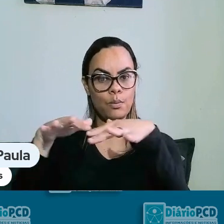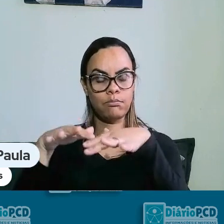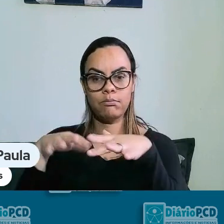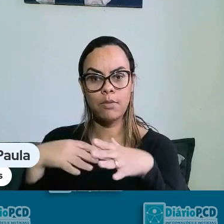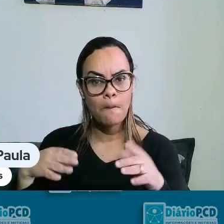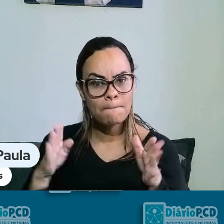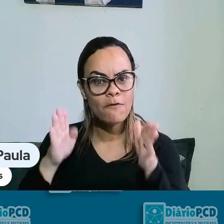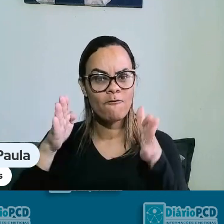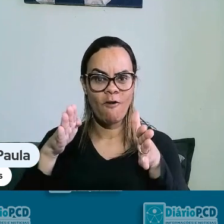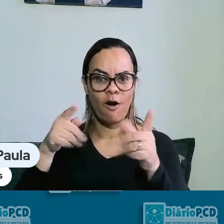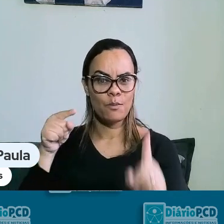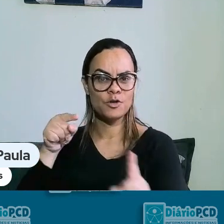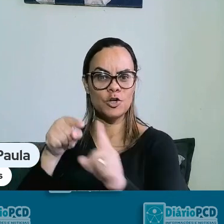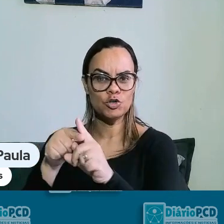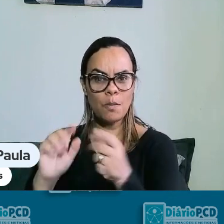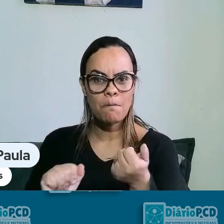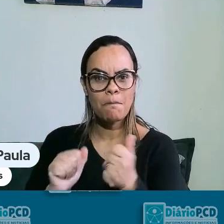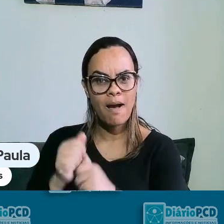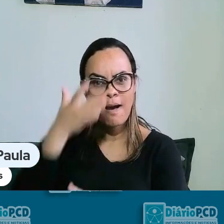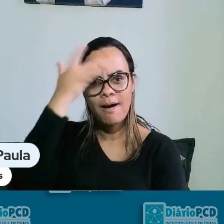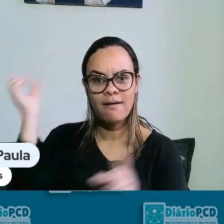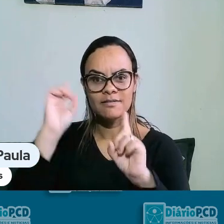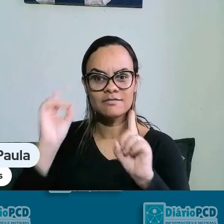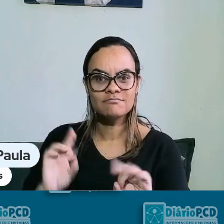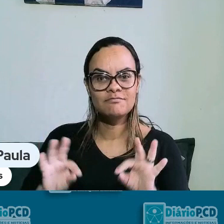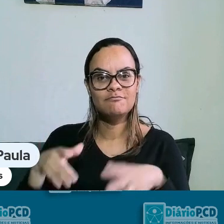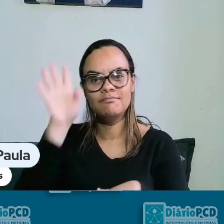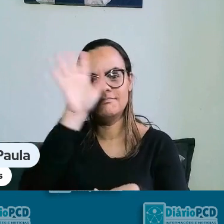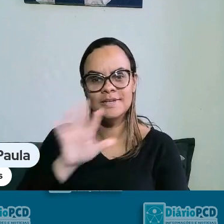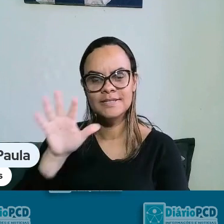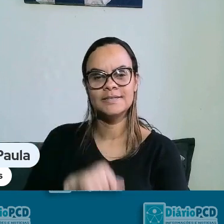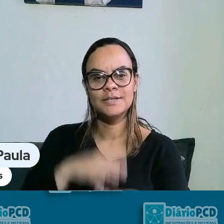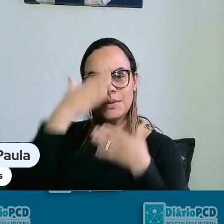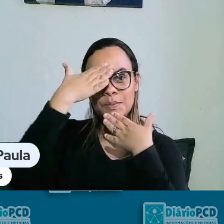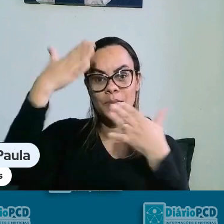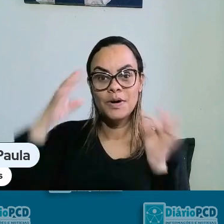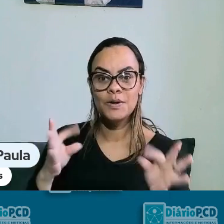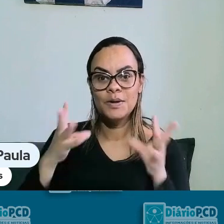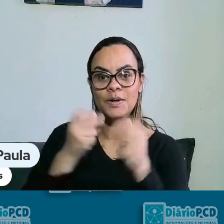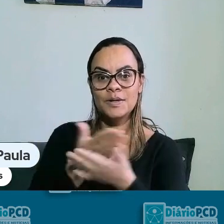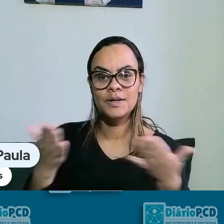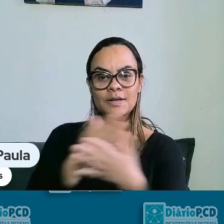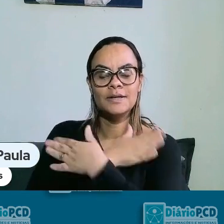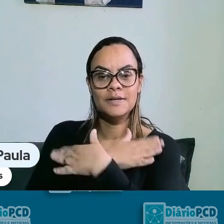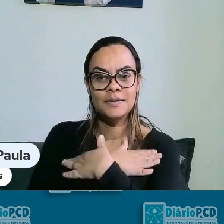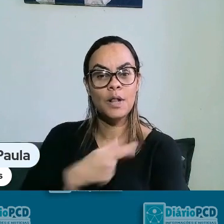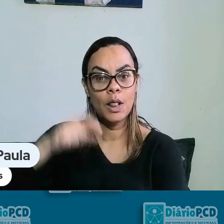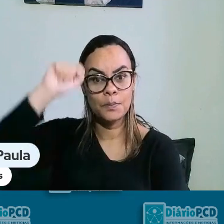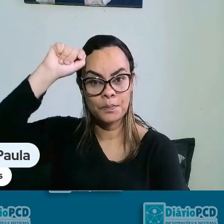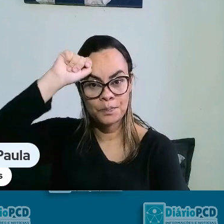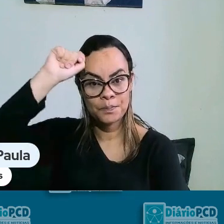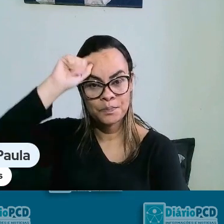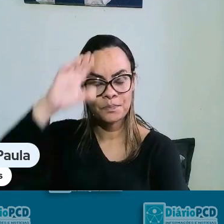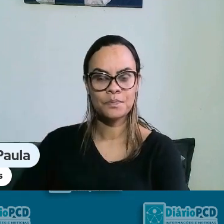a demanda que é a da pessoa com deficiência para todo o Brasil. Muitíssimo obrigado a todos vocês. Quero agradecer a Ana Paula